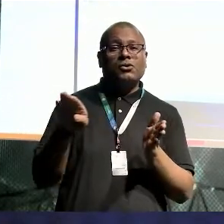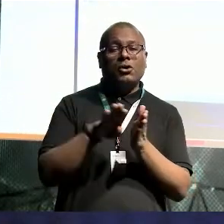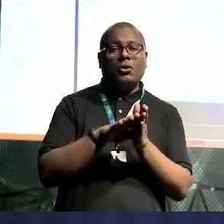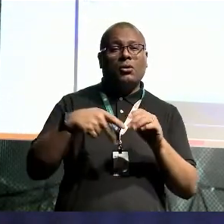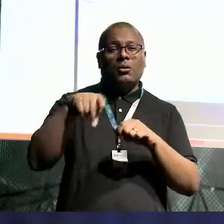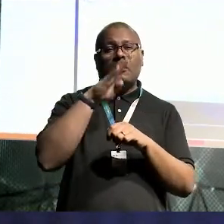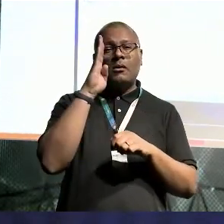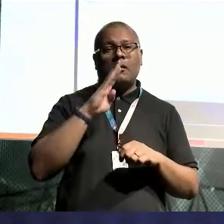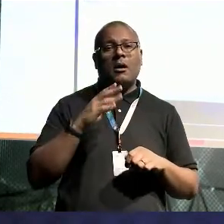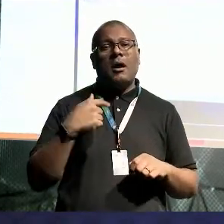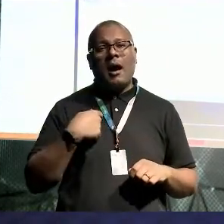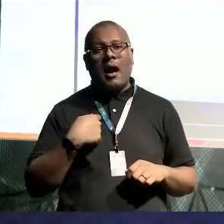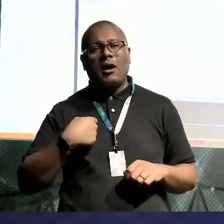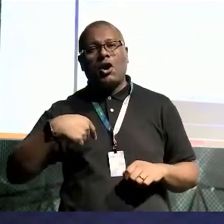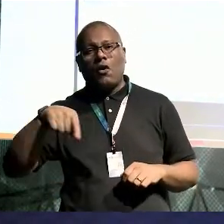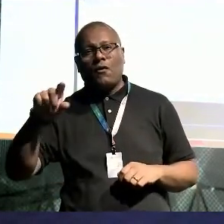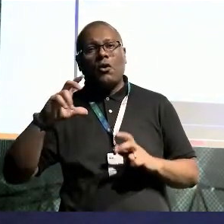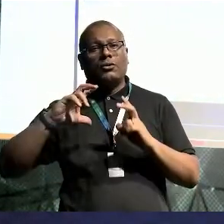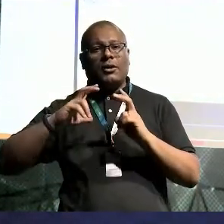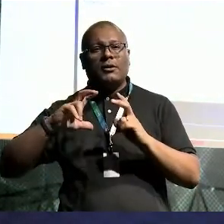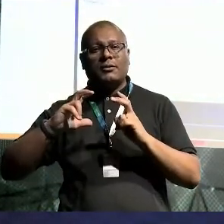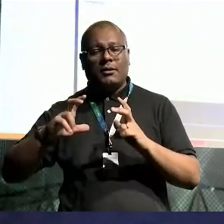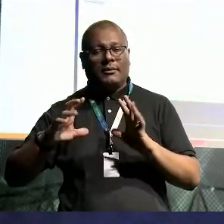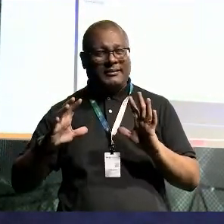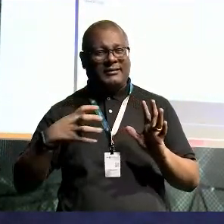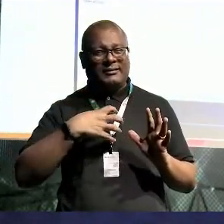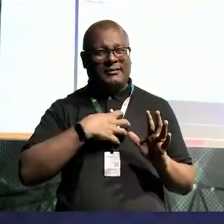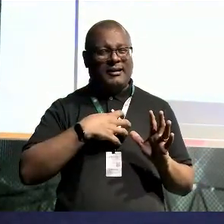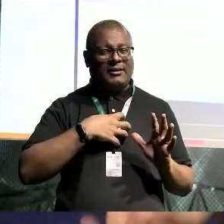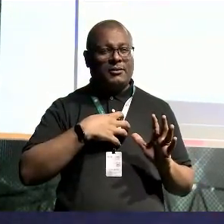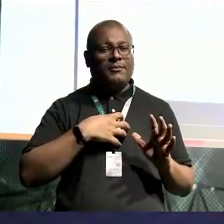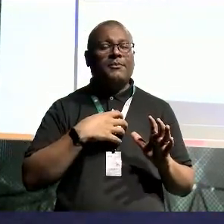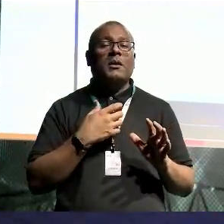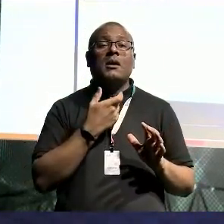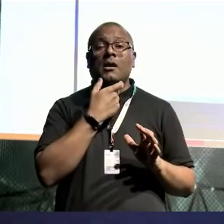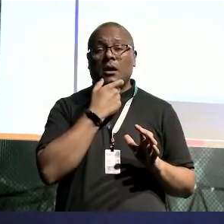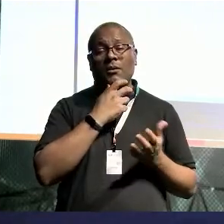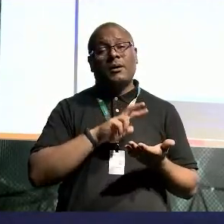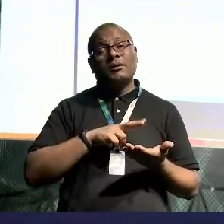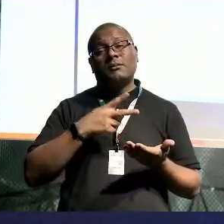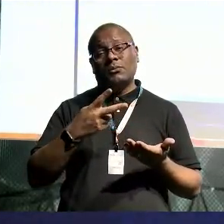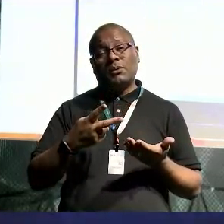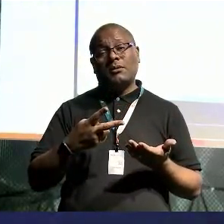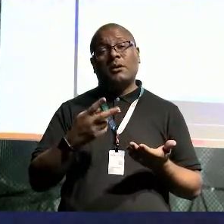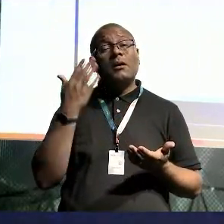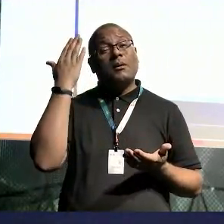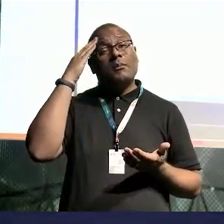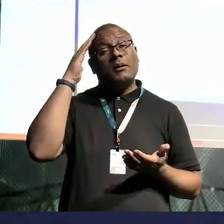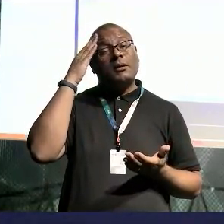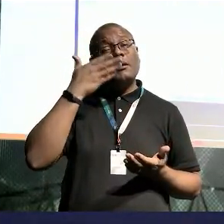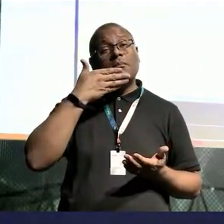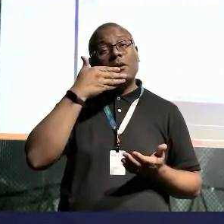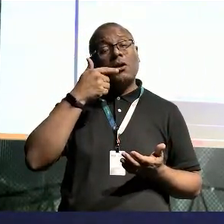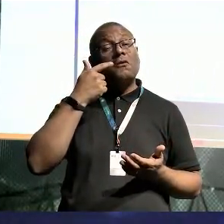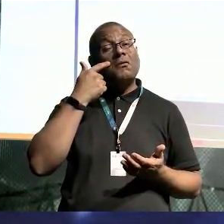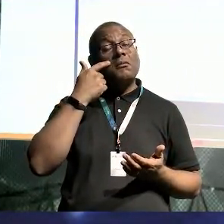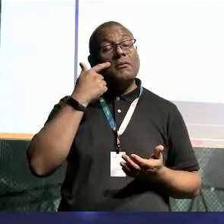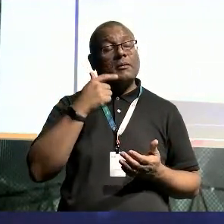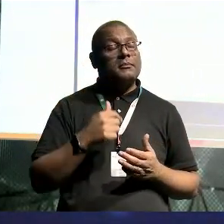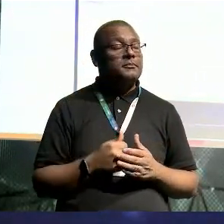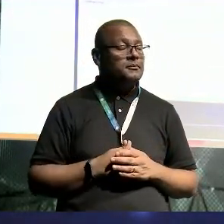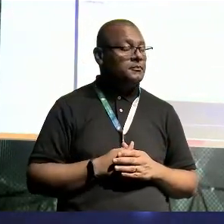Brasil, eu vou no TDC, sabe? Então, eu passei para o inglês para vocês entenderem um pouco melhor. Vamos ver se